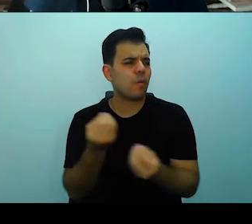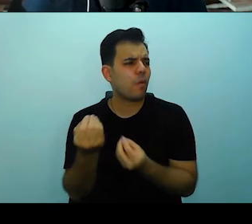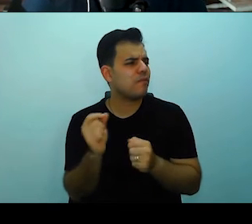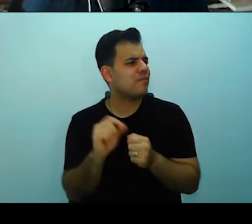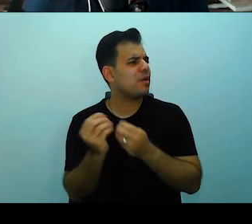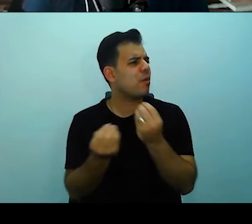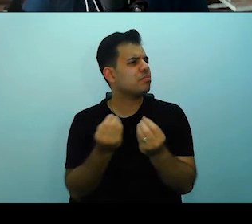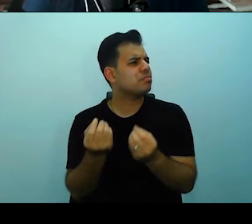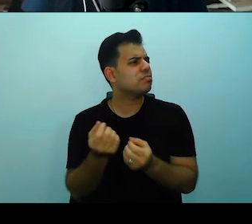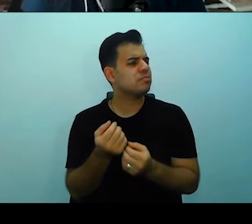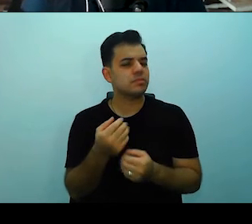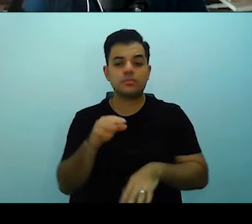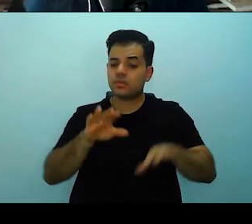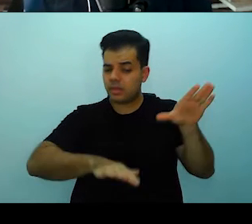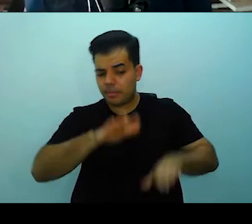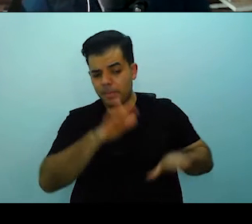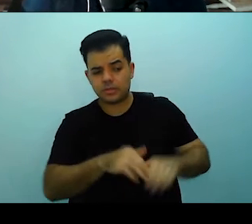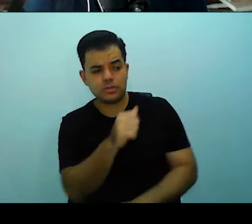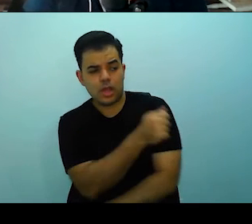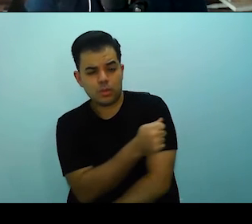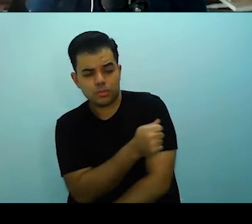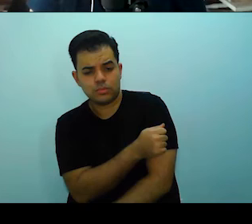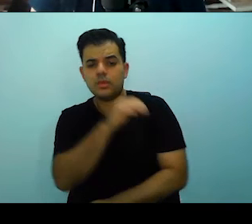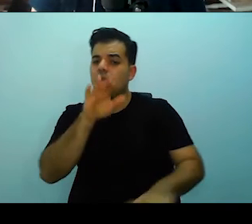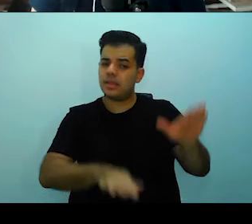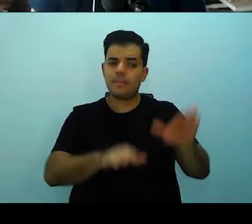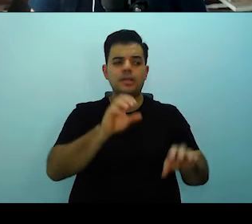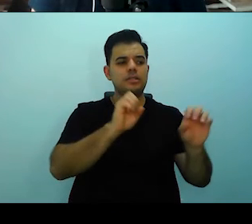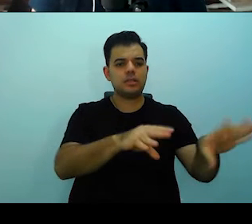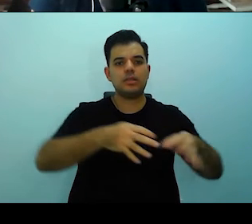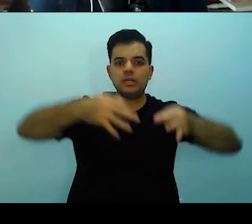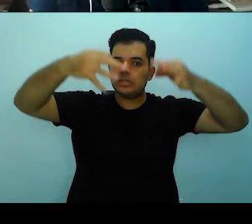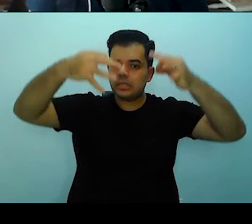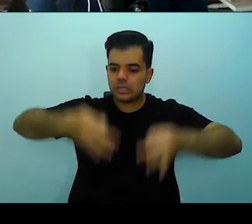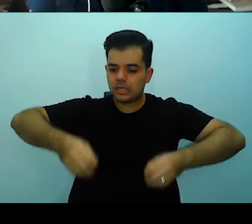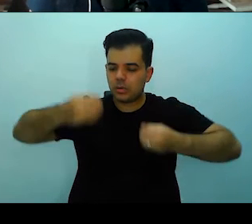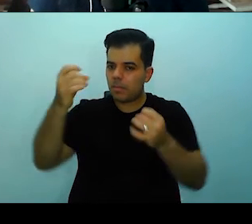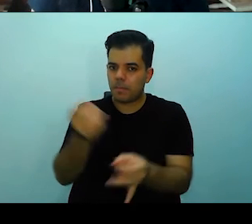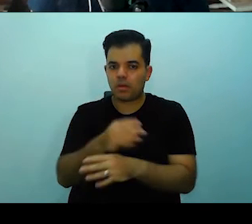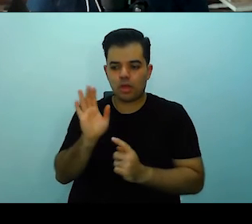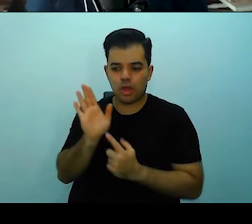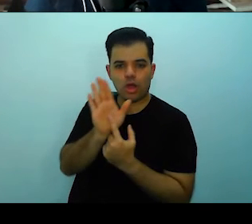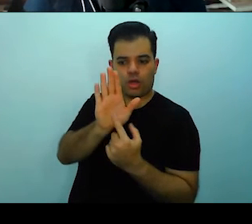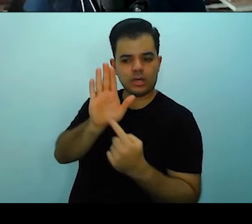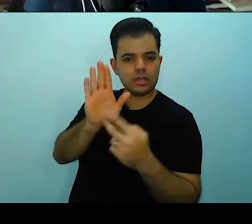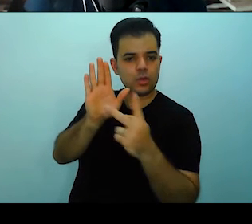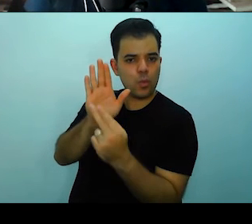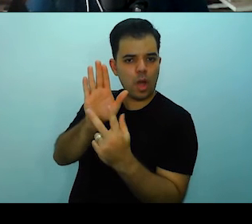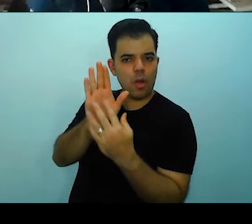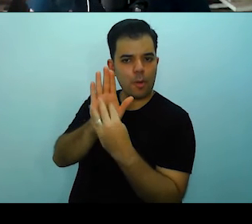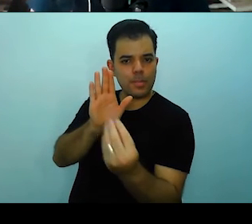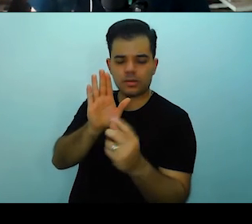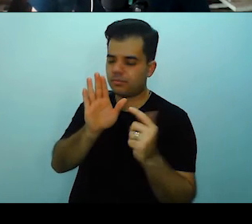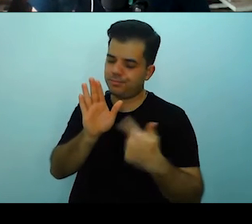Loise? Isso depende do aluno e depende do que você está querendo ensinar. Não tem uma receita pronta, mas esses pontos de atenção a gente tem que